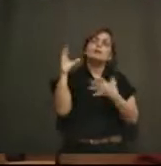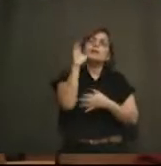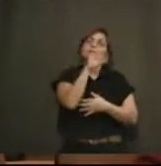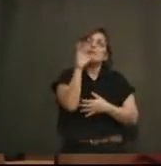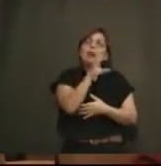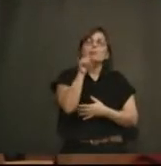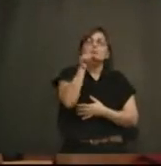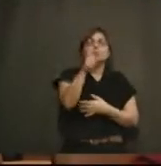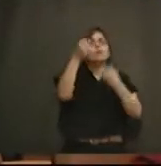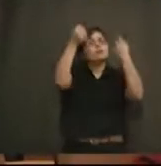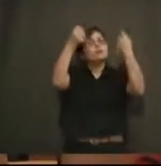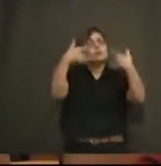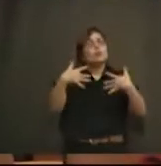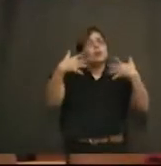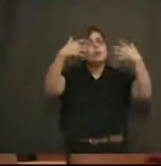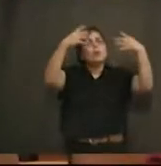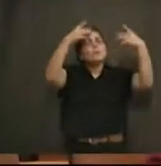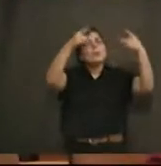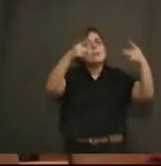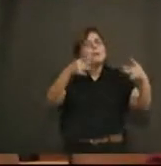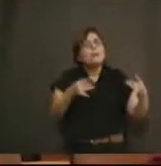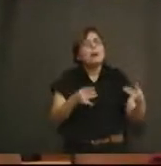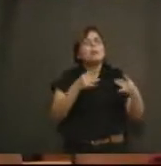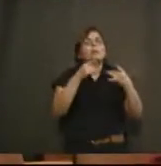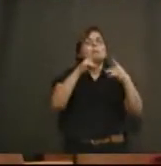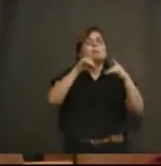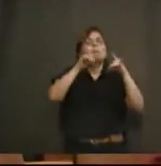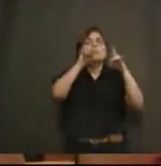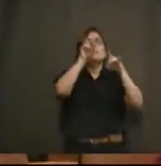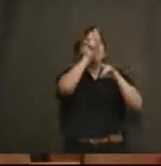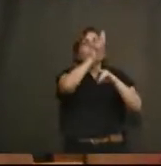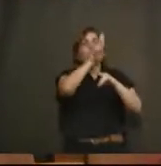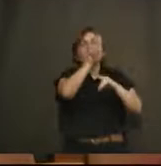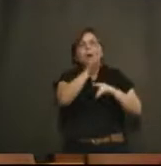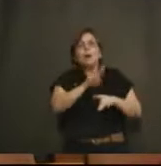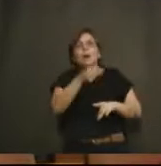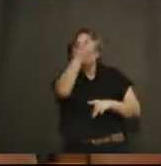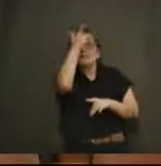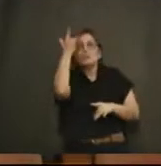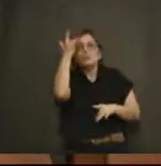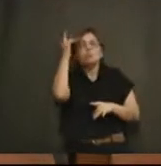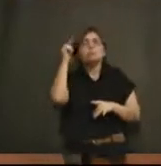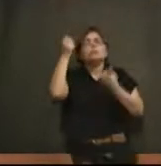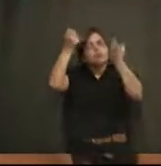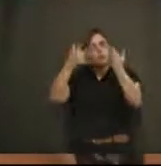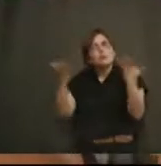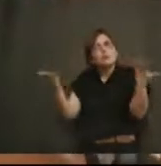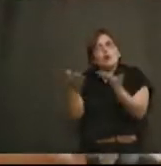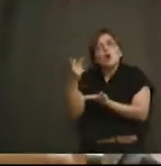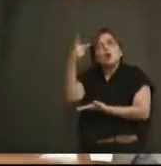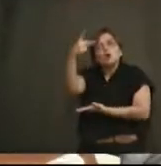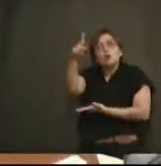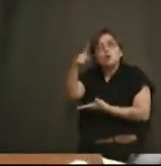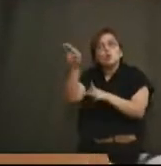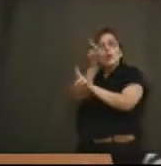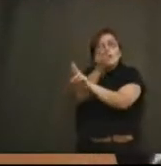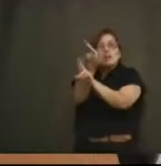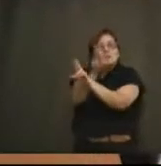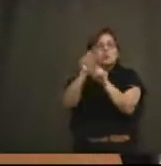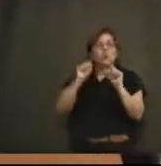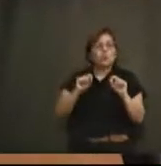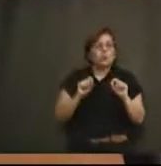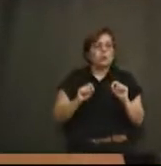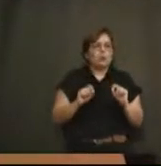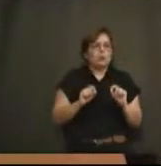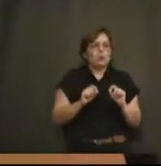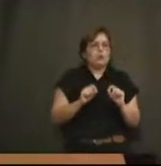de várias pessoas aí, então eu queria que você falasse um pouco de você, dessa tua relação com o Poincaré, né? Porque a gente sabe